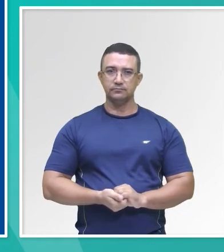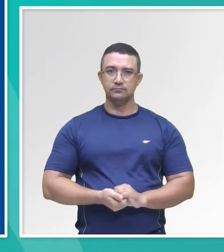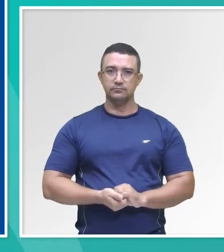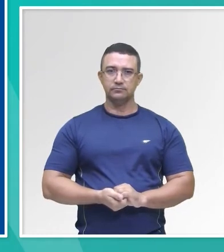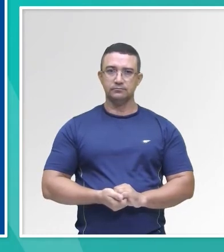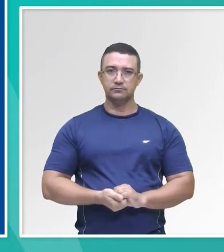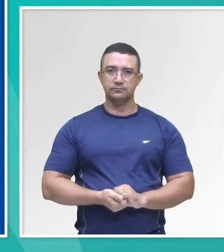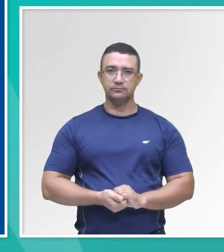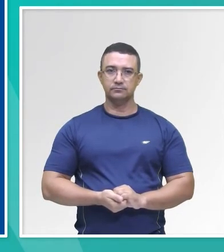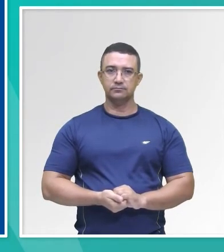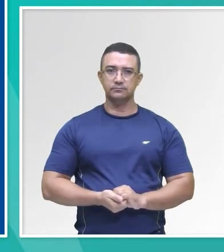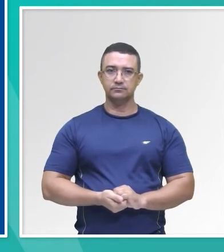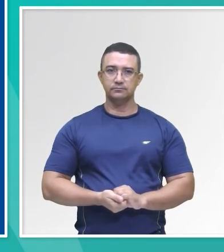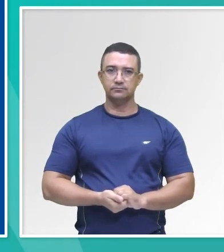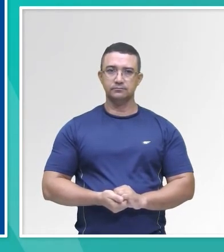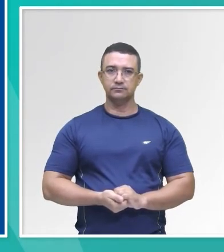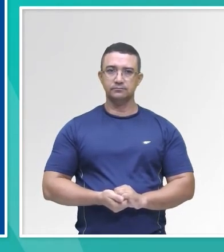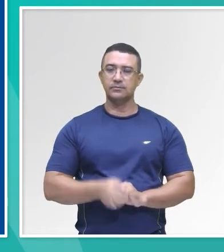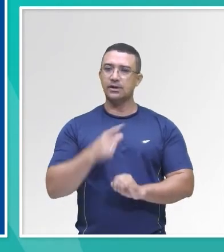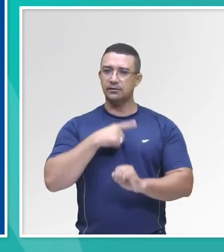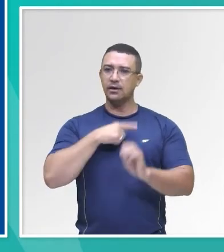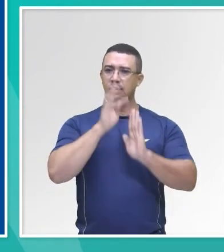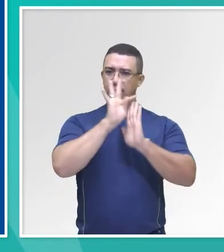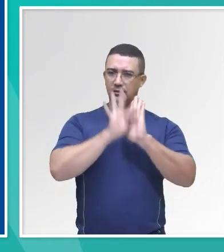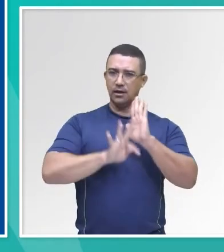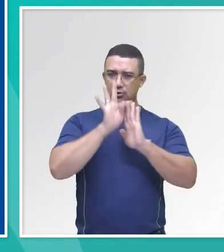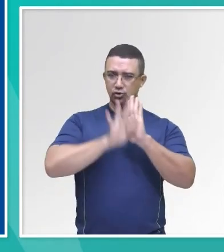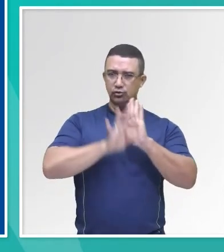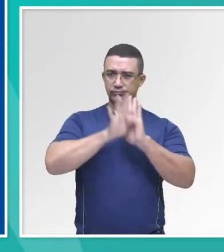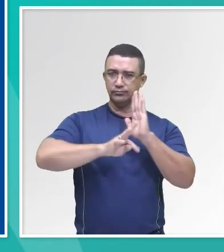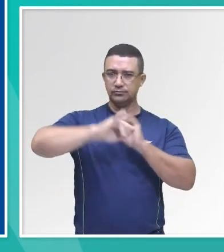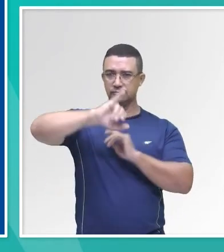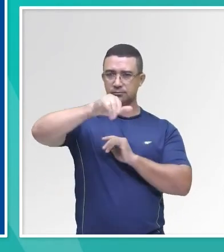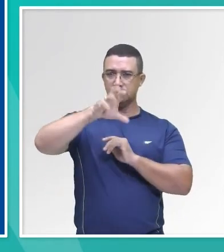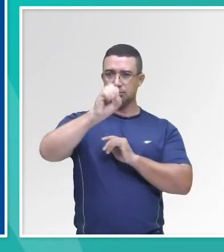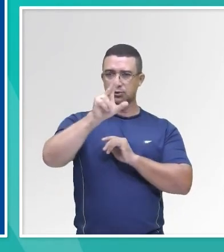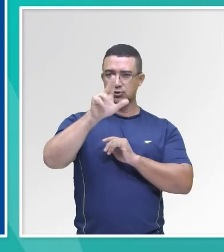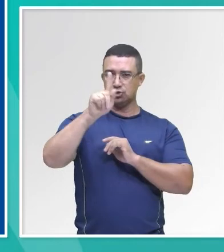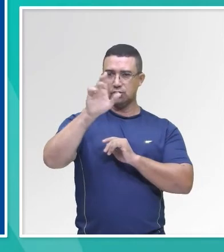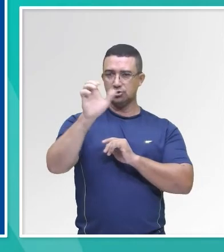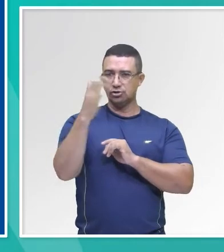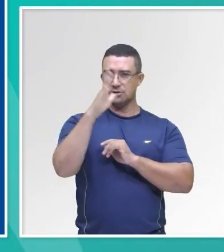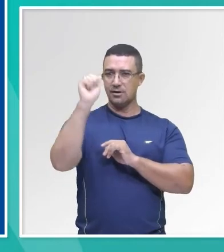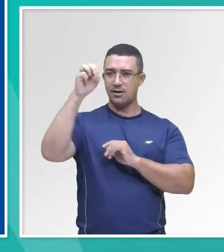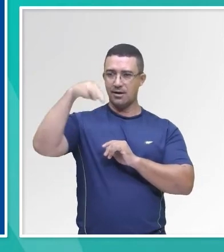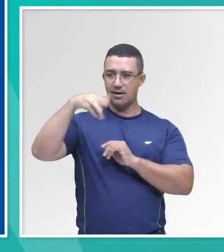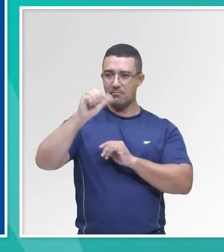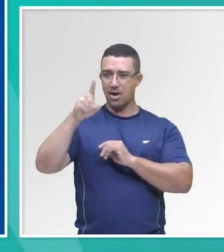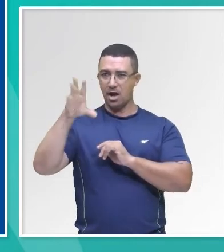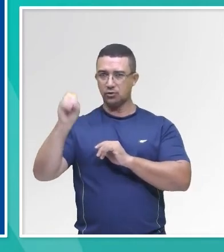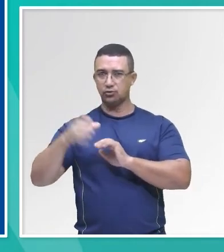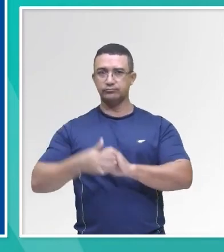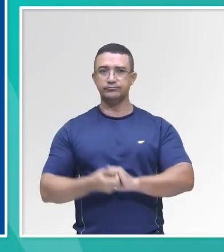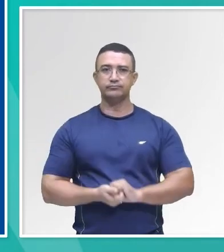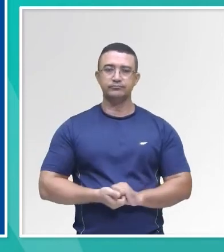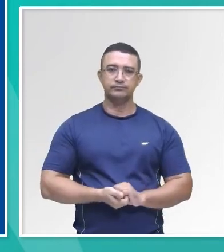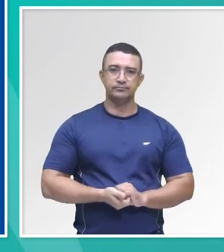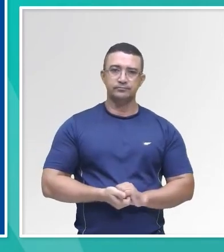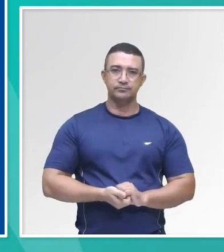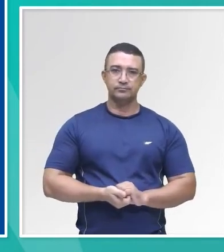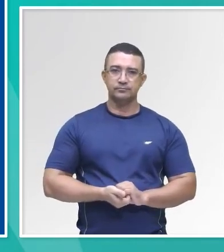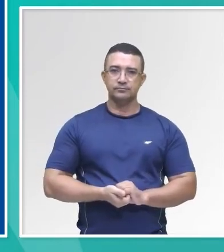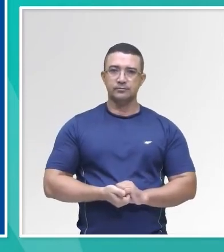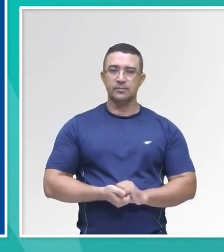Temos aqui um texto de Jorge Amado, A Morte de Quincas Berro d'Água,